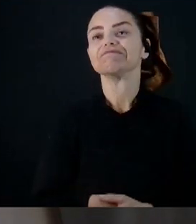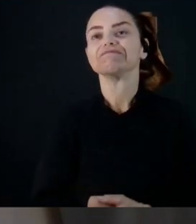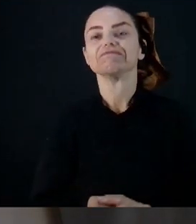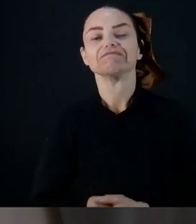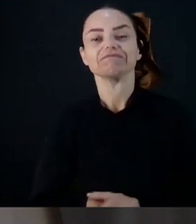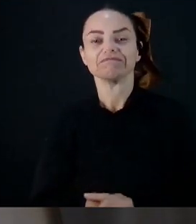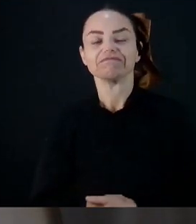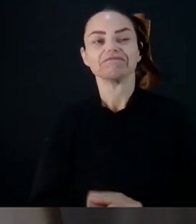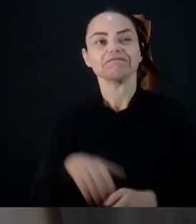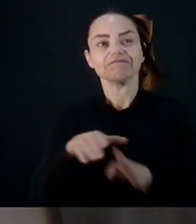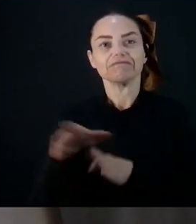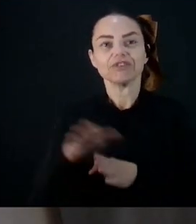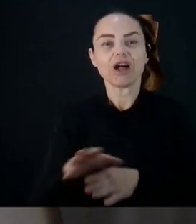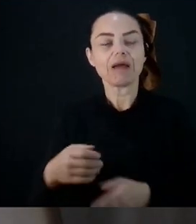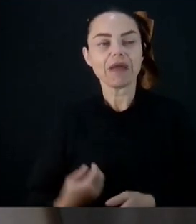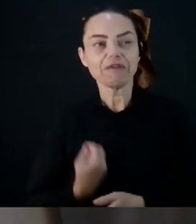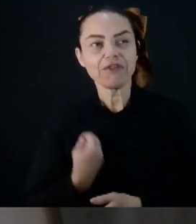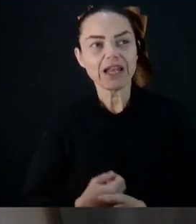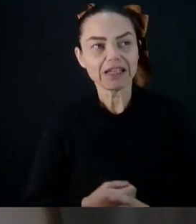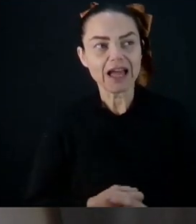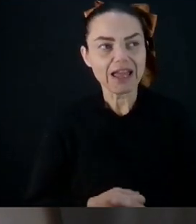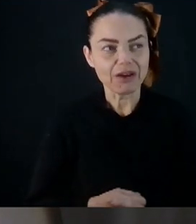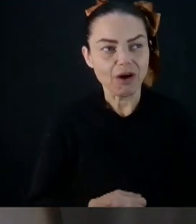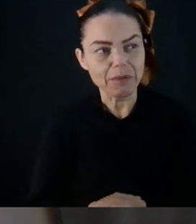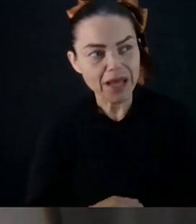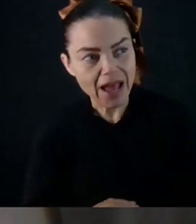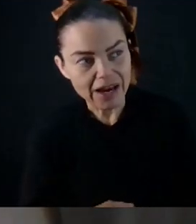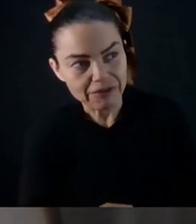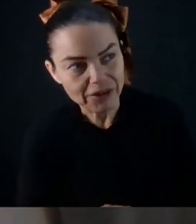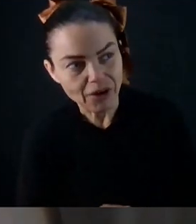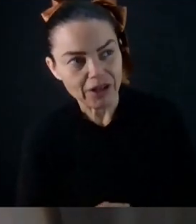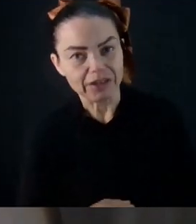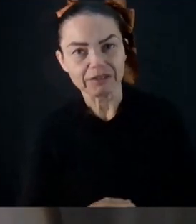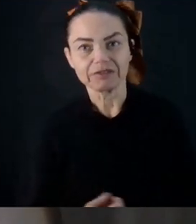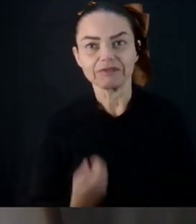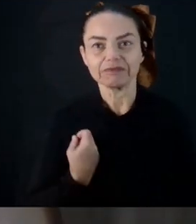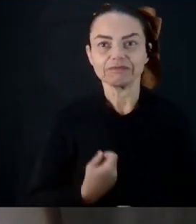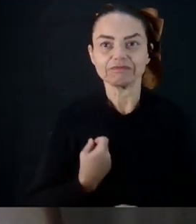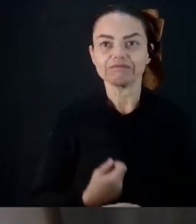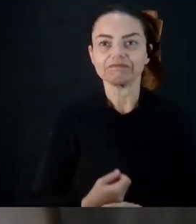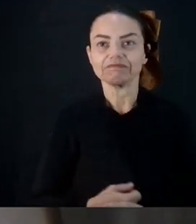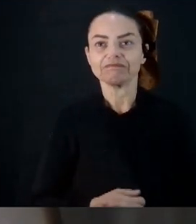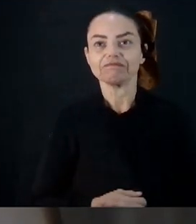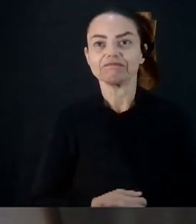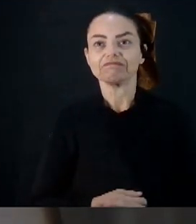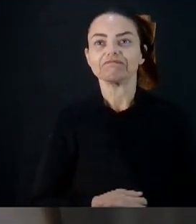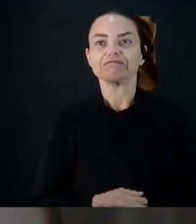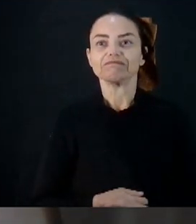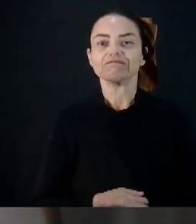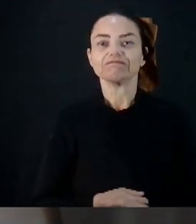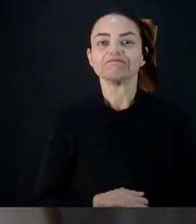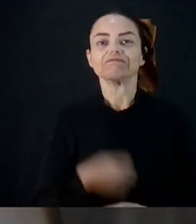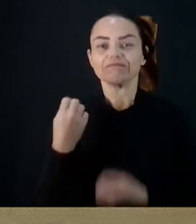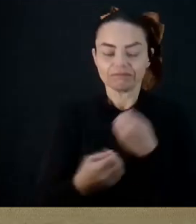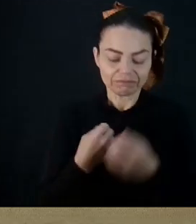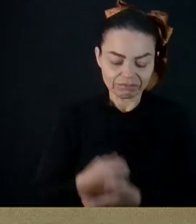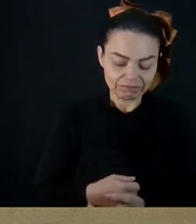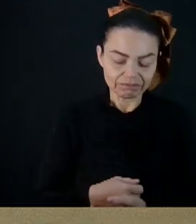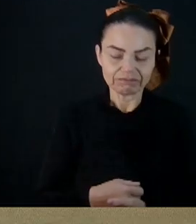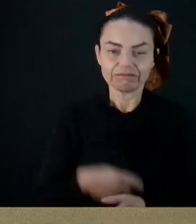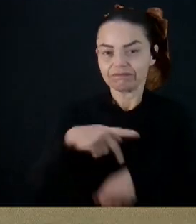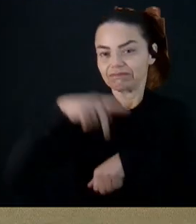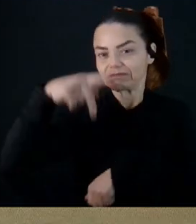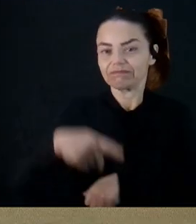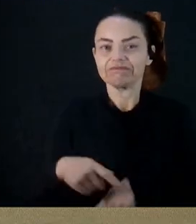eu gosto de usar uma sigla, que é para eles lembrarem, que é pós. Como se fosse de pós-graduação. Pós. O